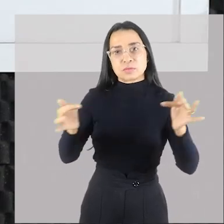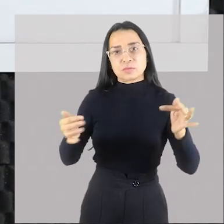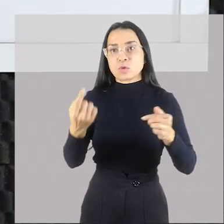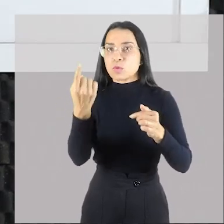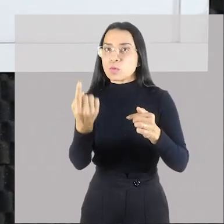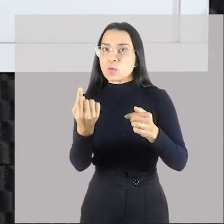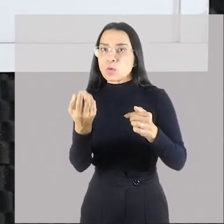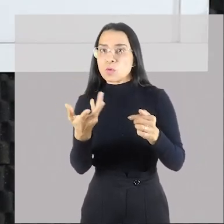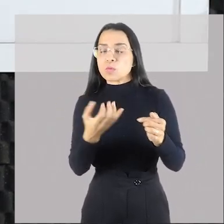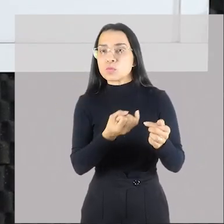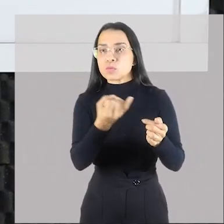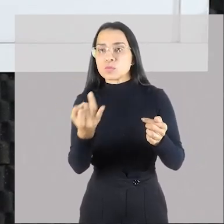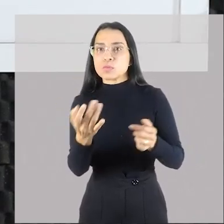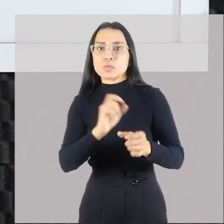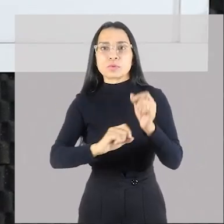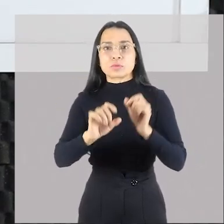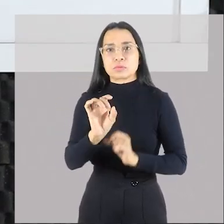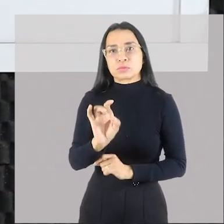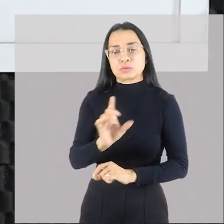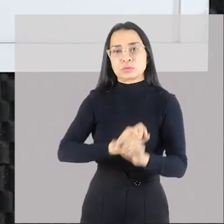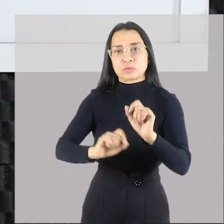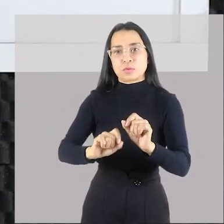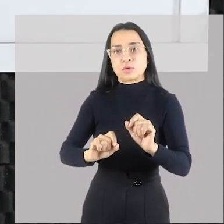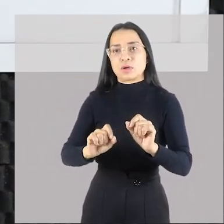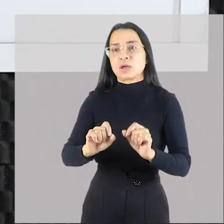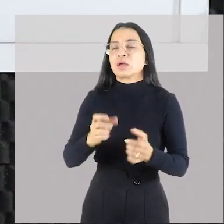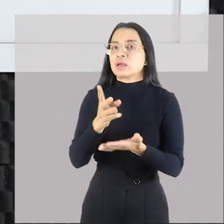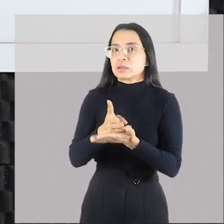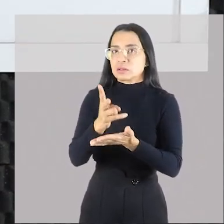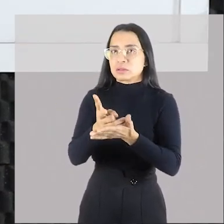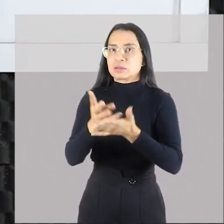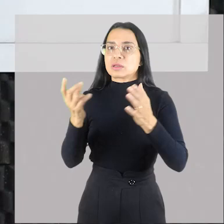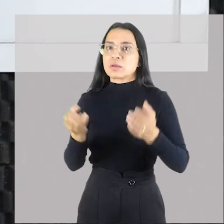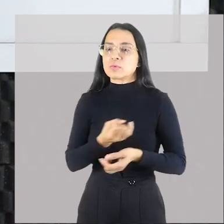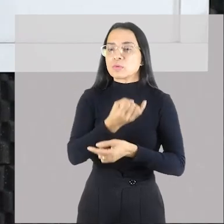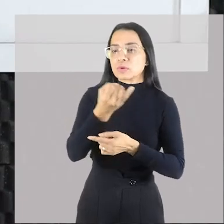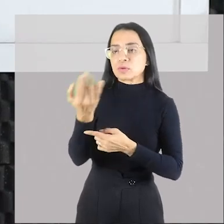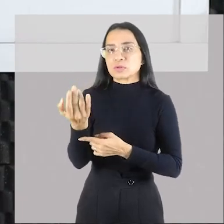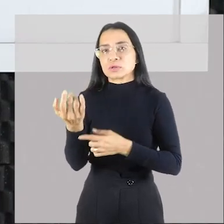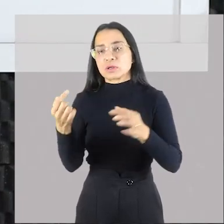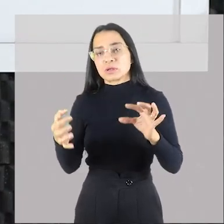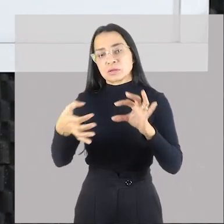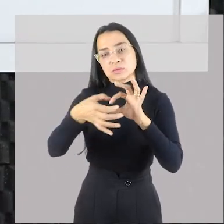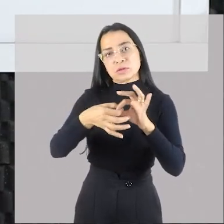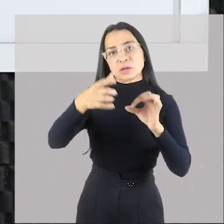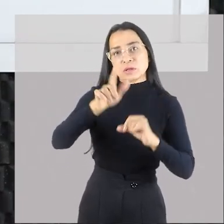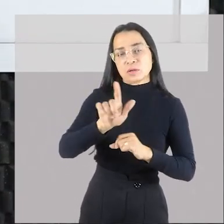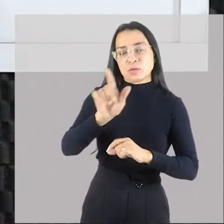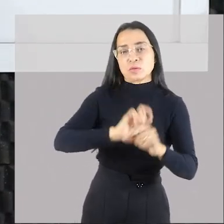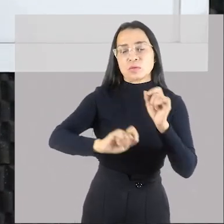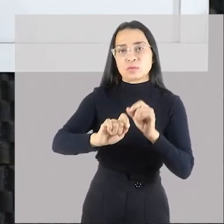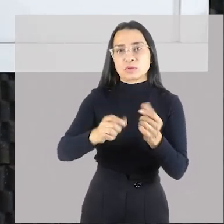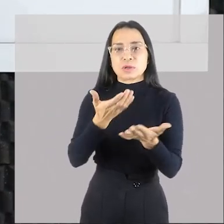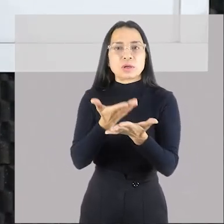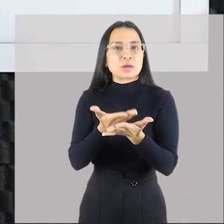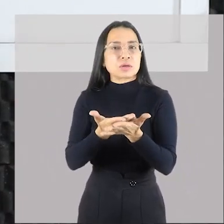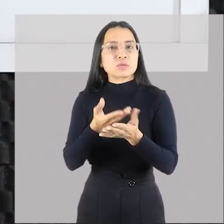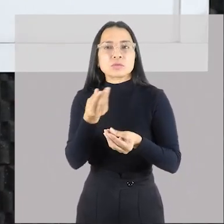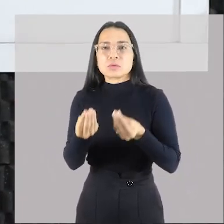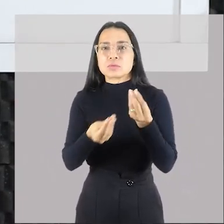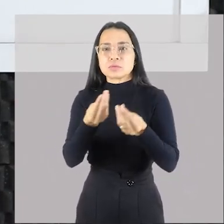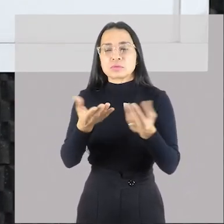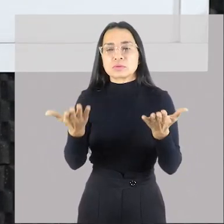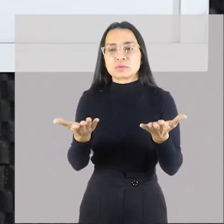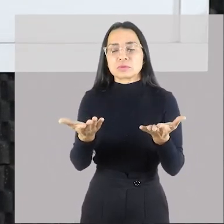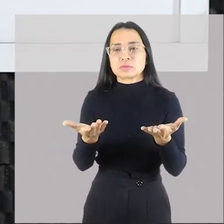só. É sempre uma grandeza associada a uma outra grandeza, tá? Então, estudar o sinal dessa função é mais ou menos estudar